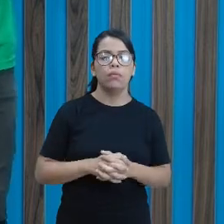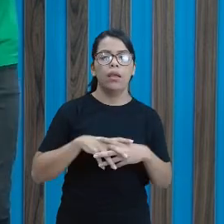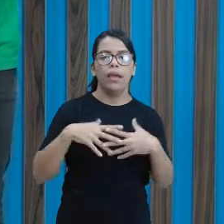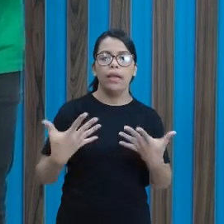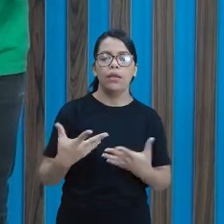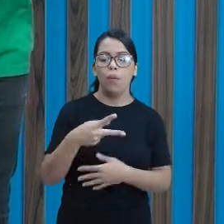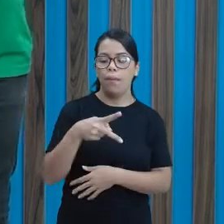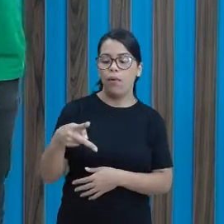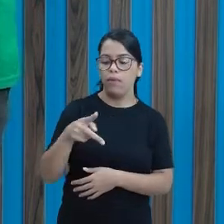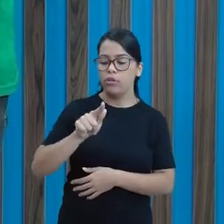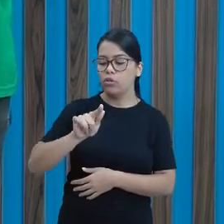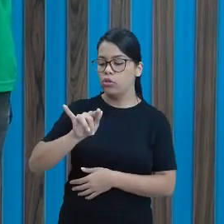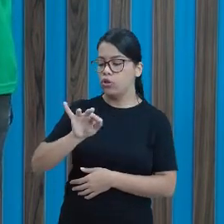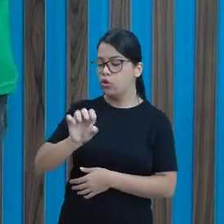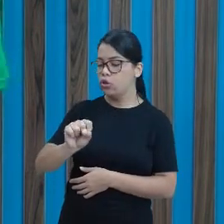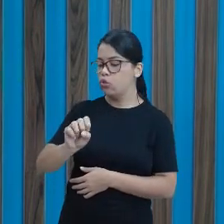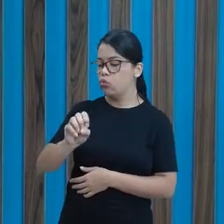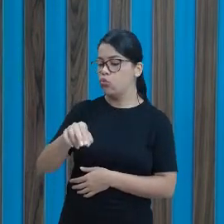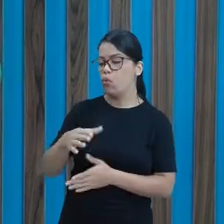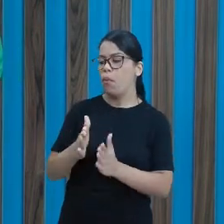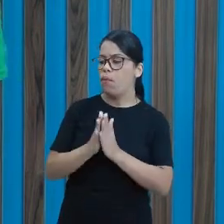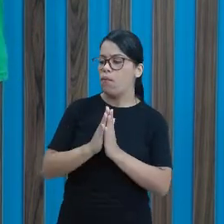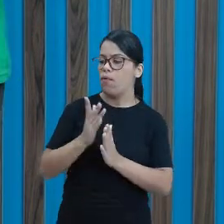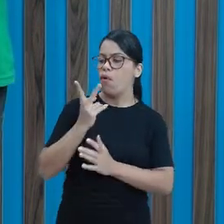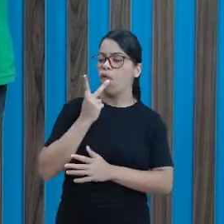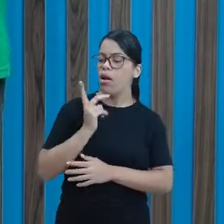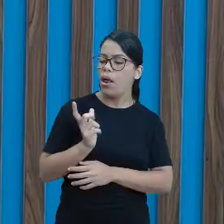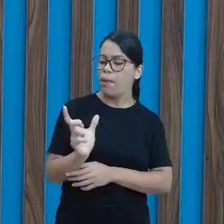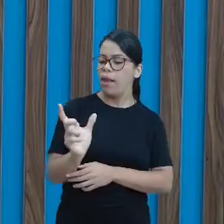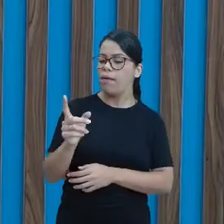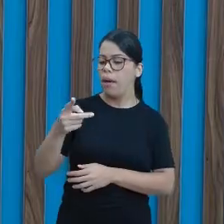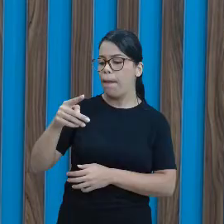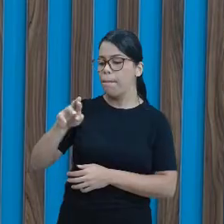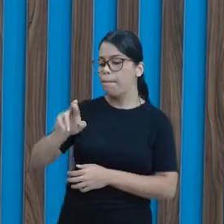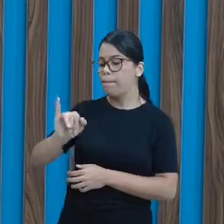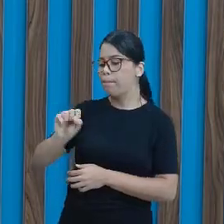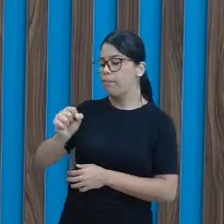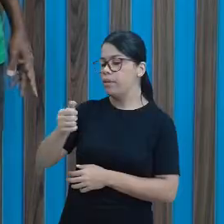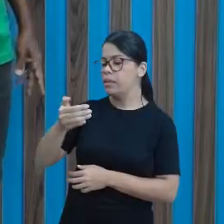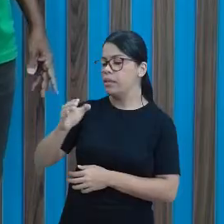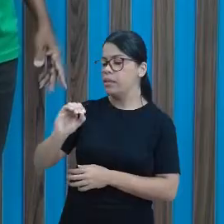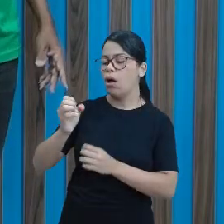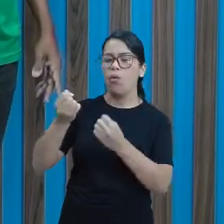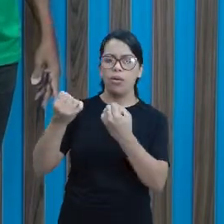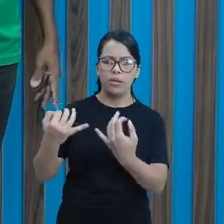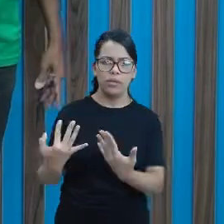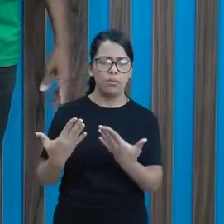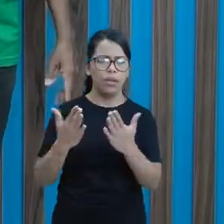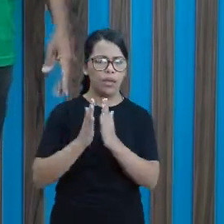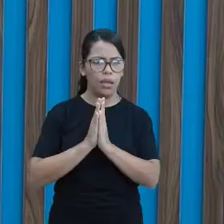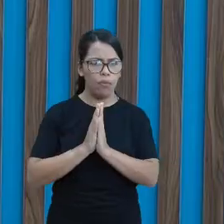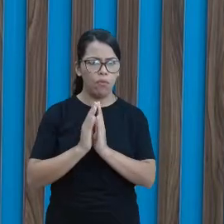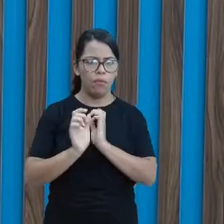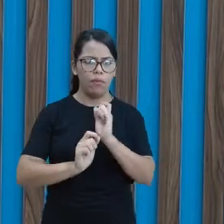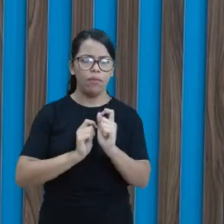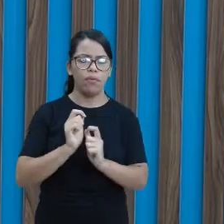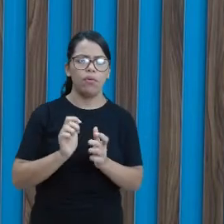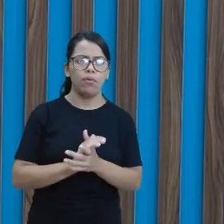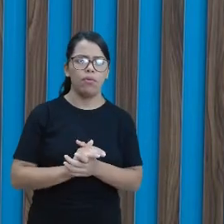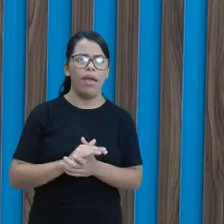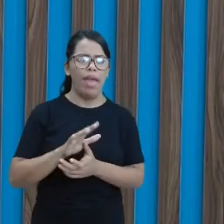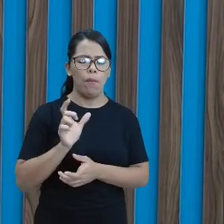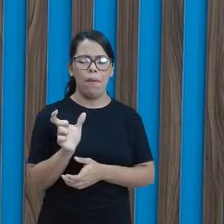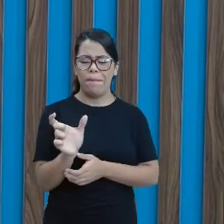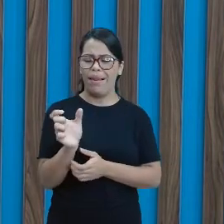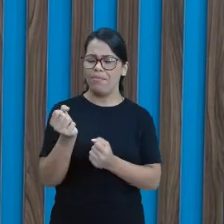prisão. Parece que eu estou de algema preso lá. Né? Que é um então, termo... por favor, professor Gilson. Que é um termo muito